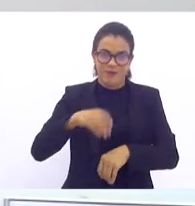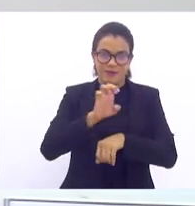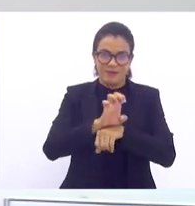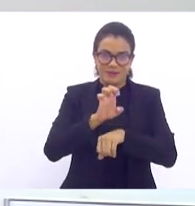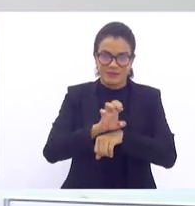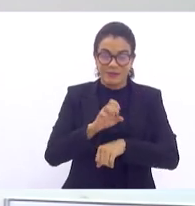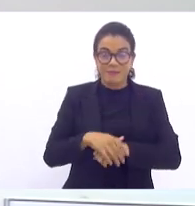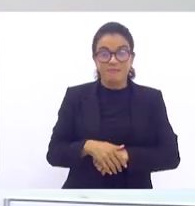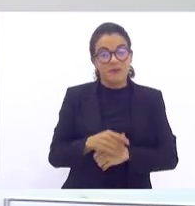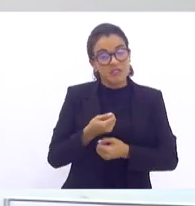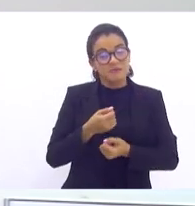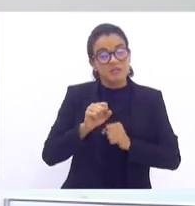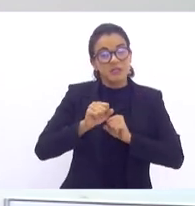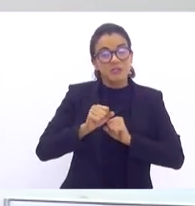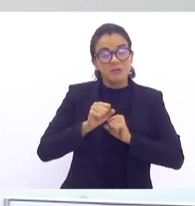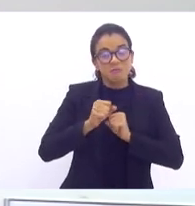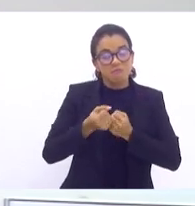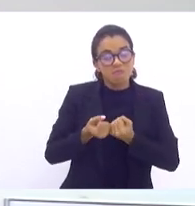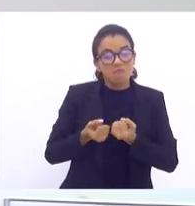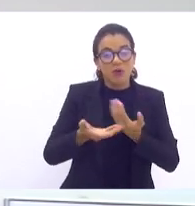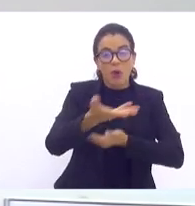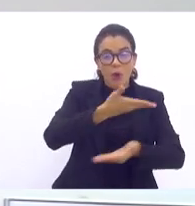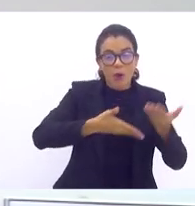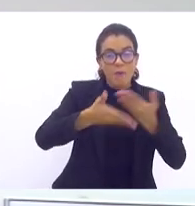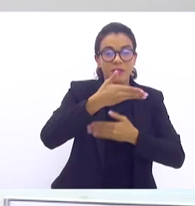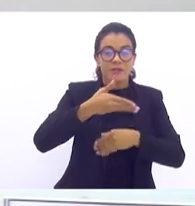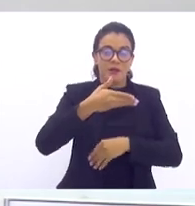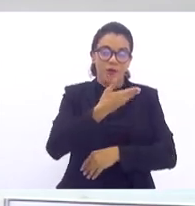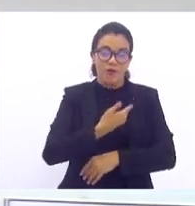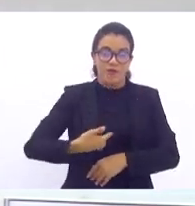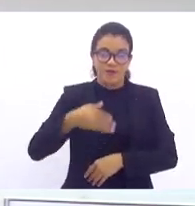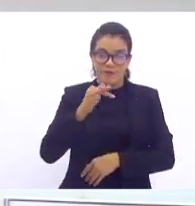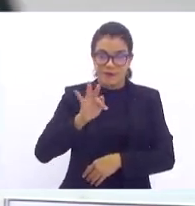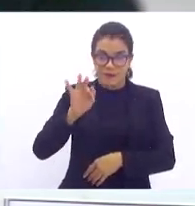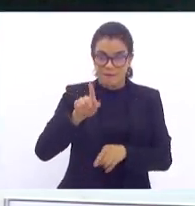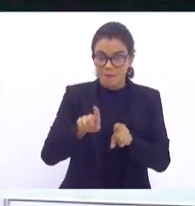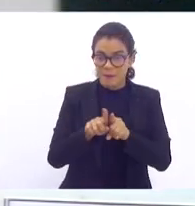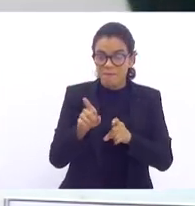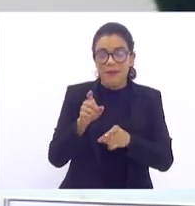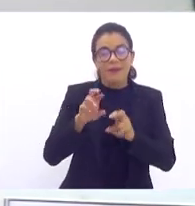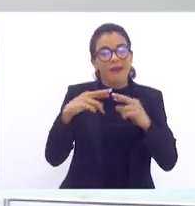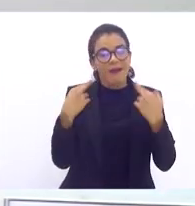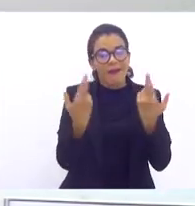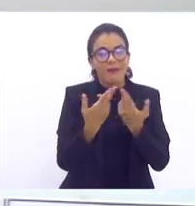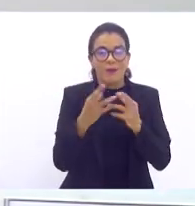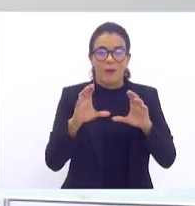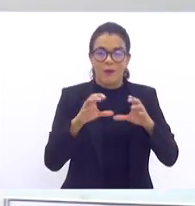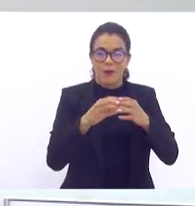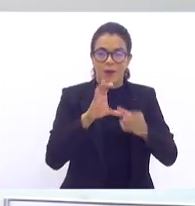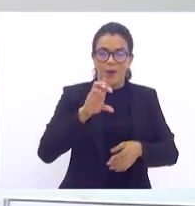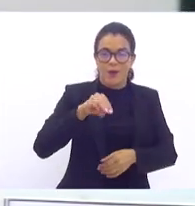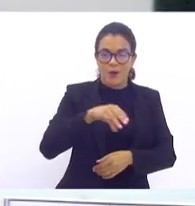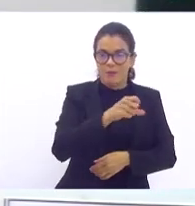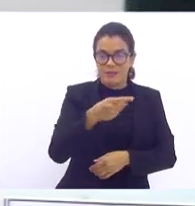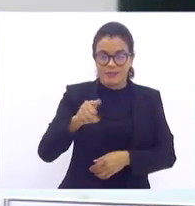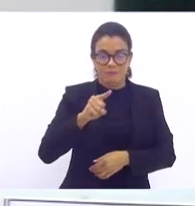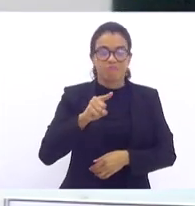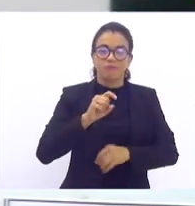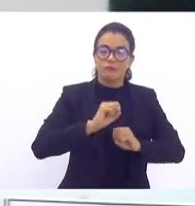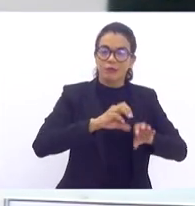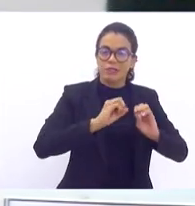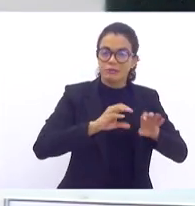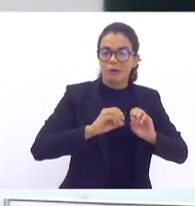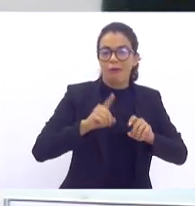essa experiência também para o governo federal e foi positivo também essa reunião com a comissória de educação da câmara